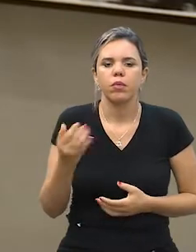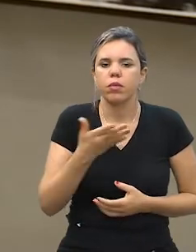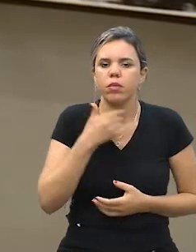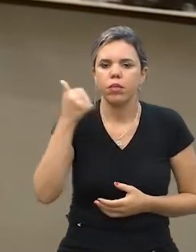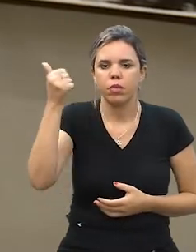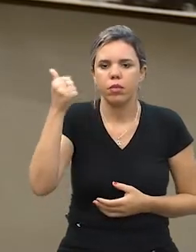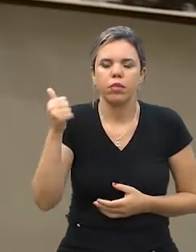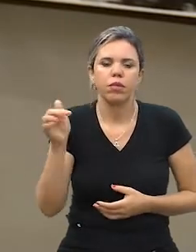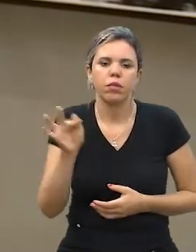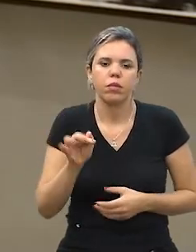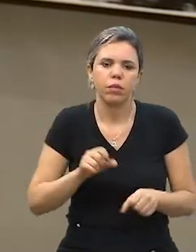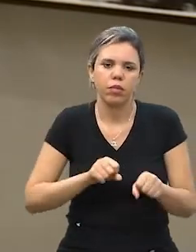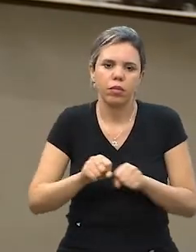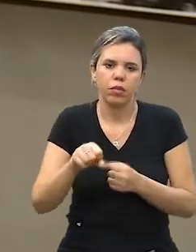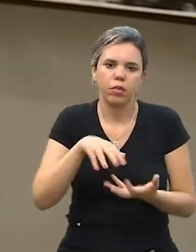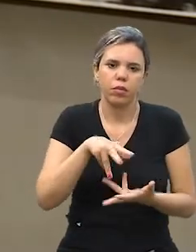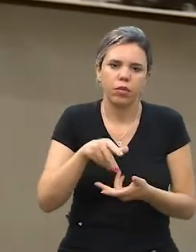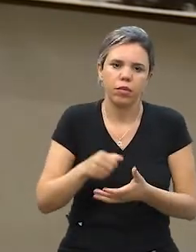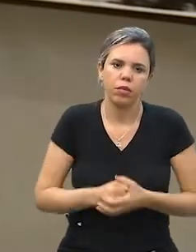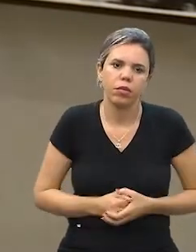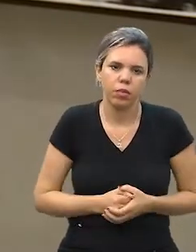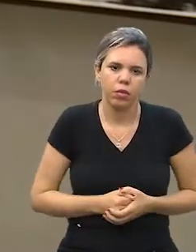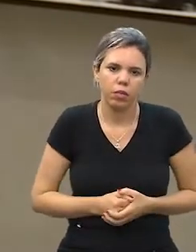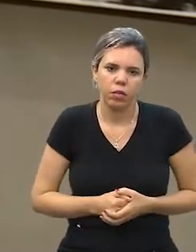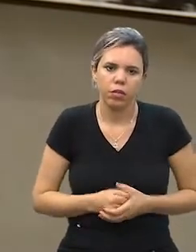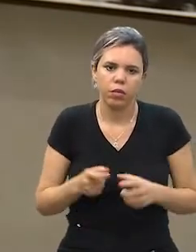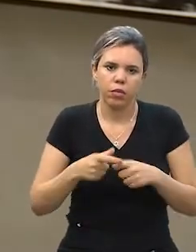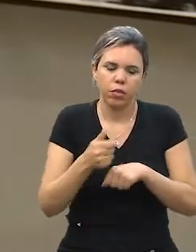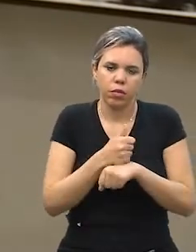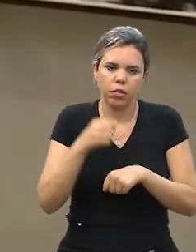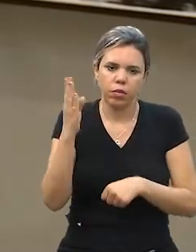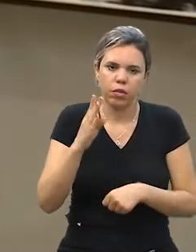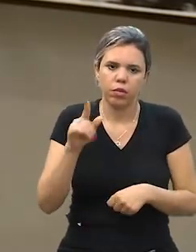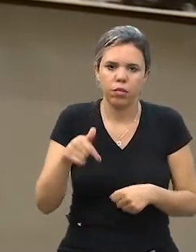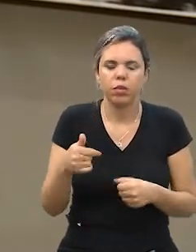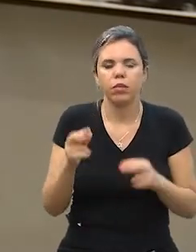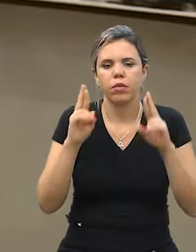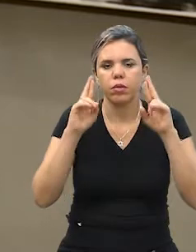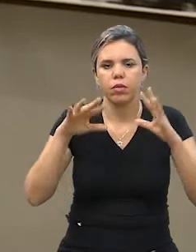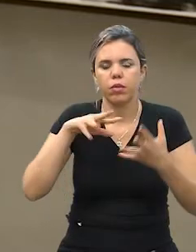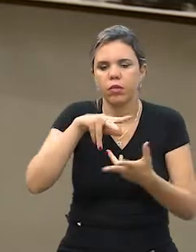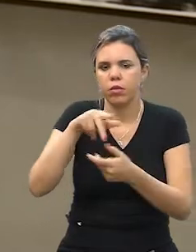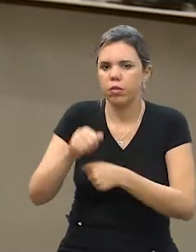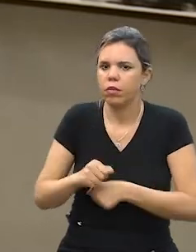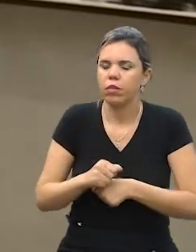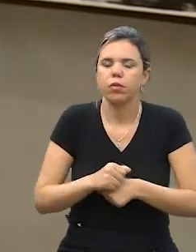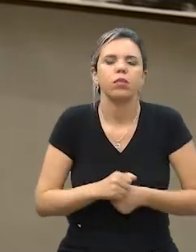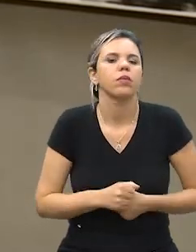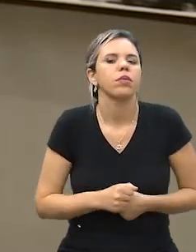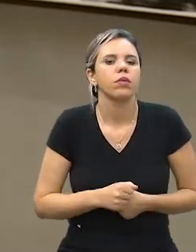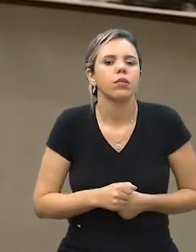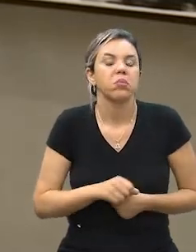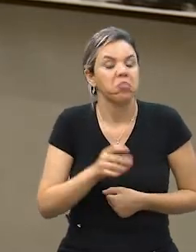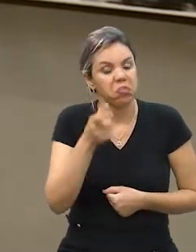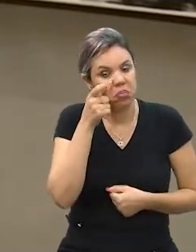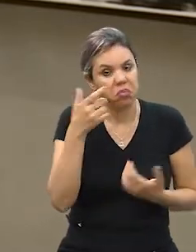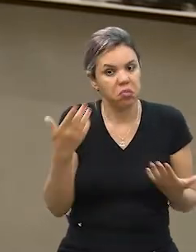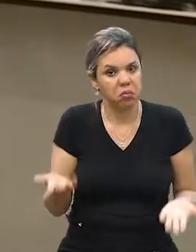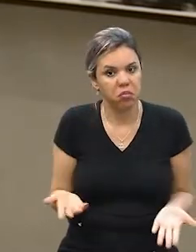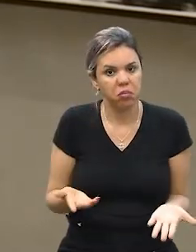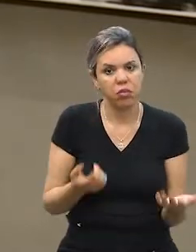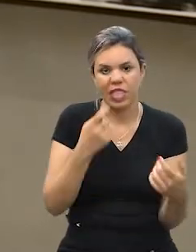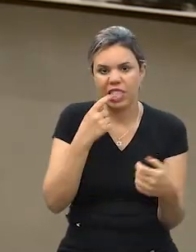melhor formação do mundo. A odontologia brasileira, ela é respeitada no mundo inteiro. Olha só.